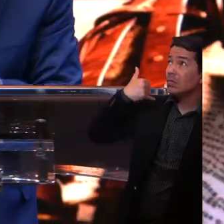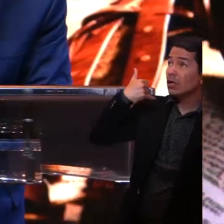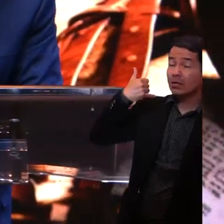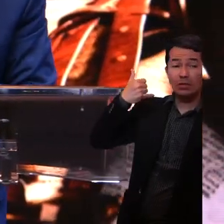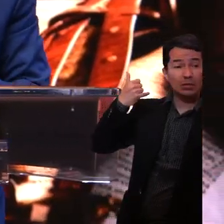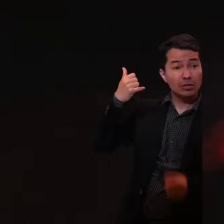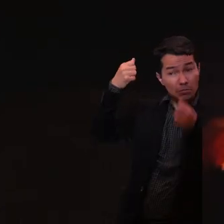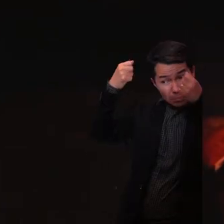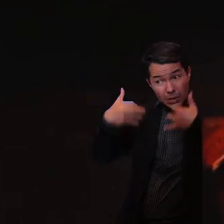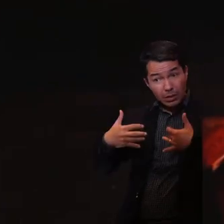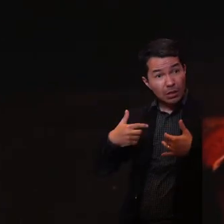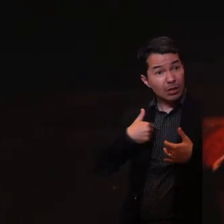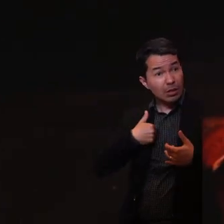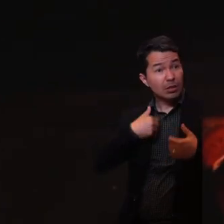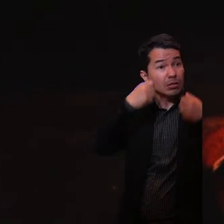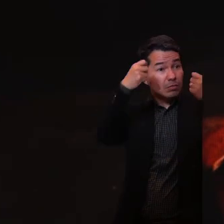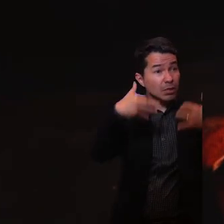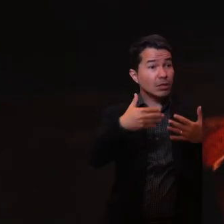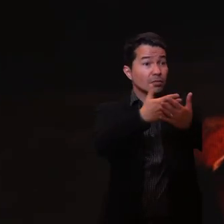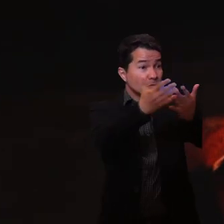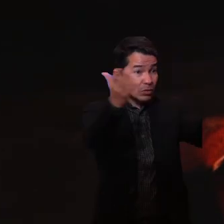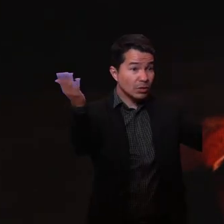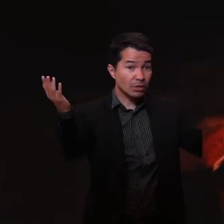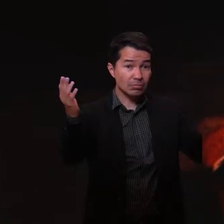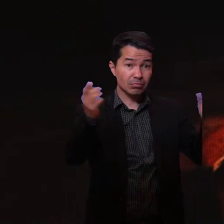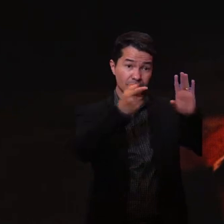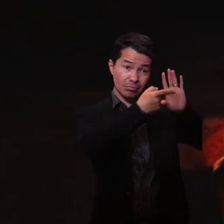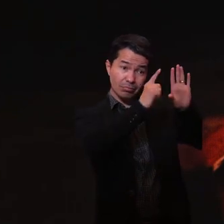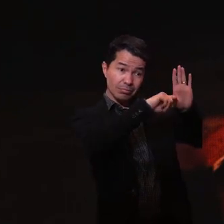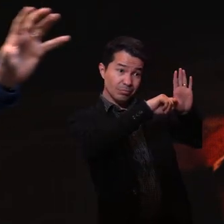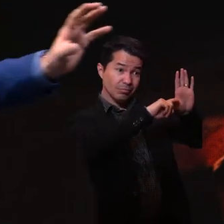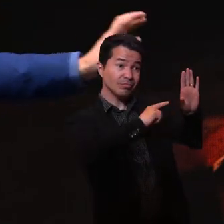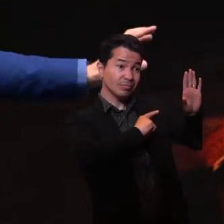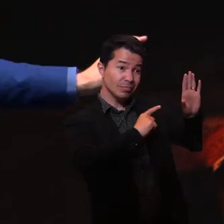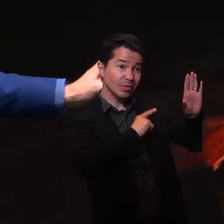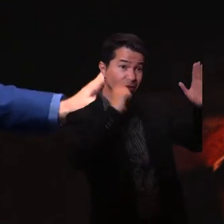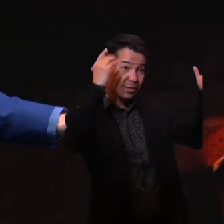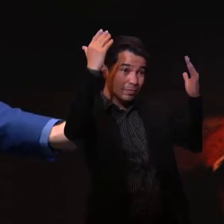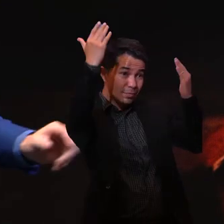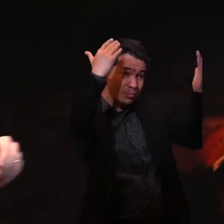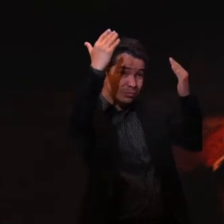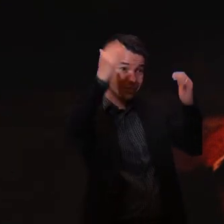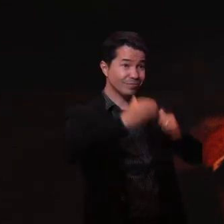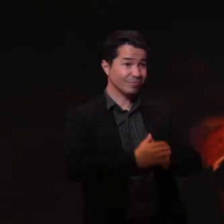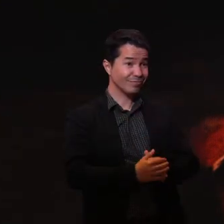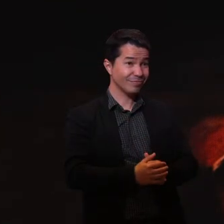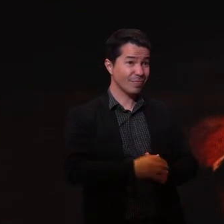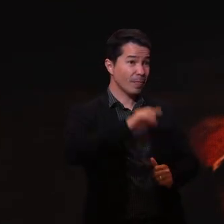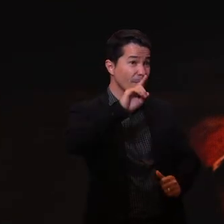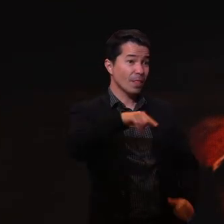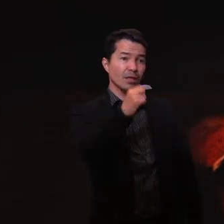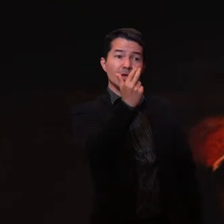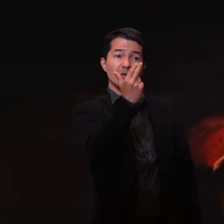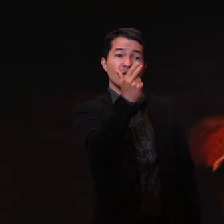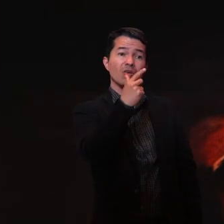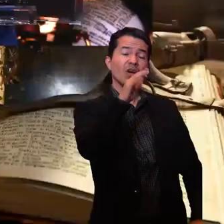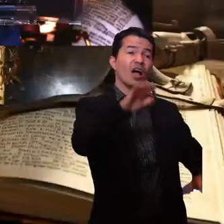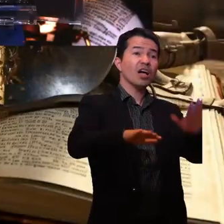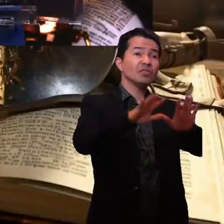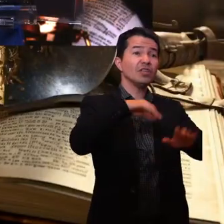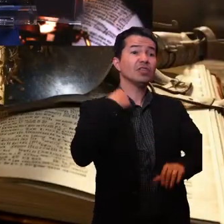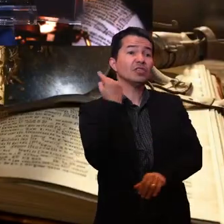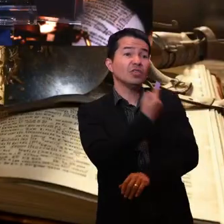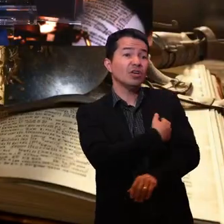E aí ele continua, e ele vai usar outra imagem. Quando estamos longe de Deus, somos como cegos